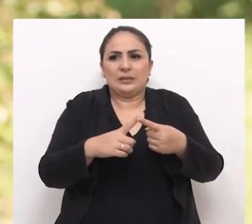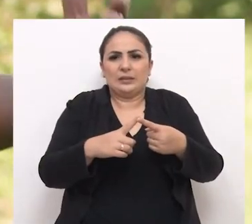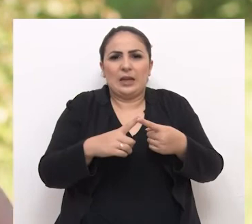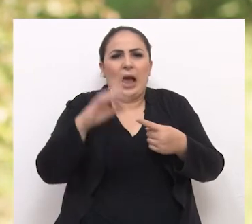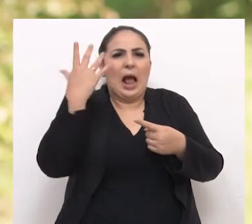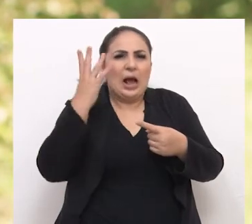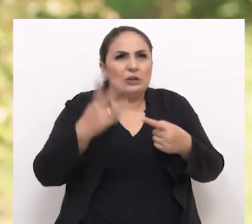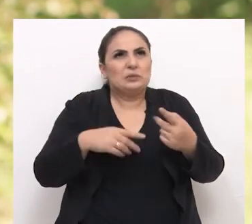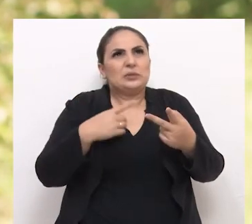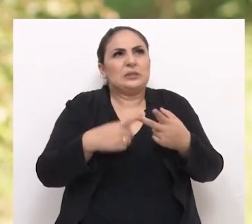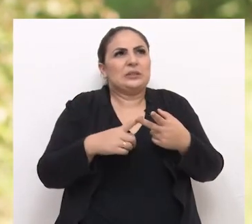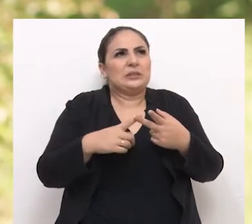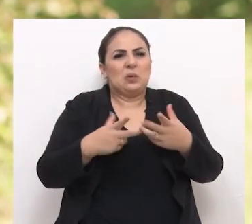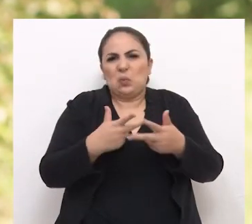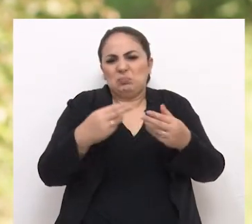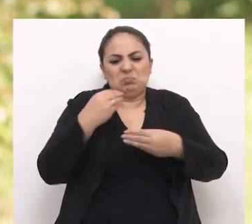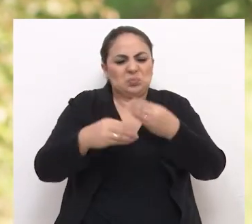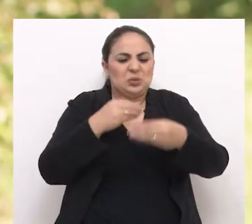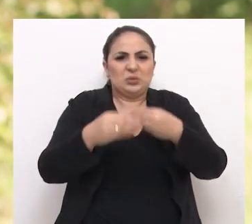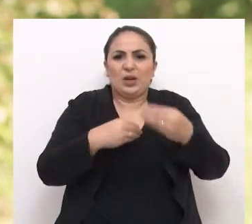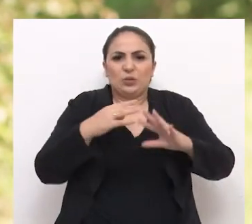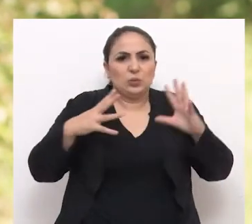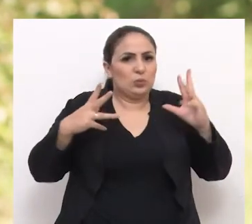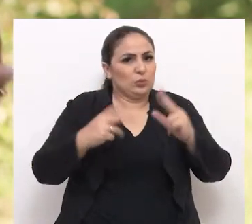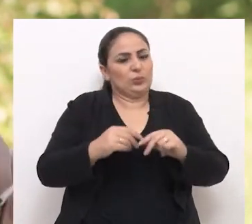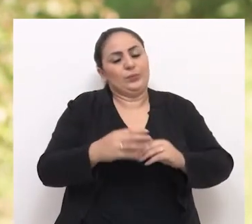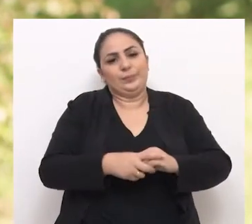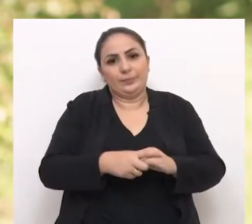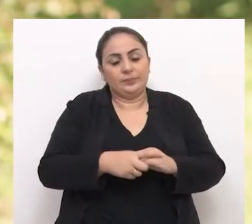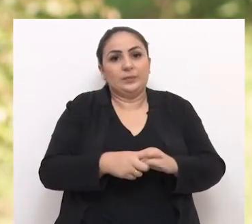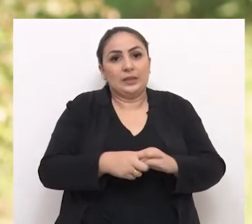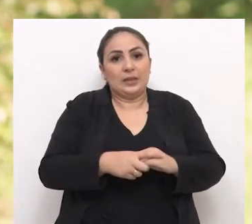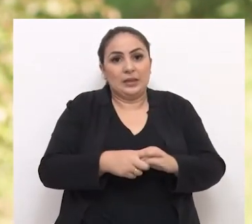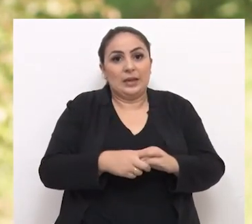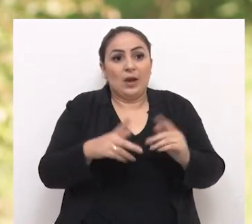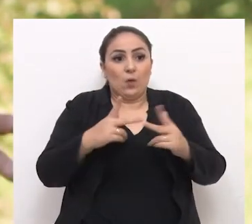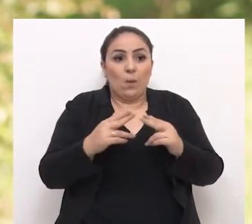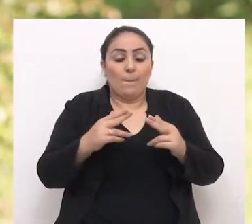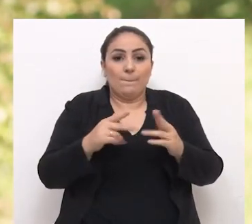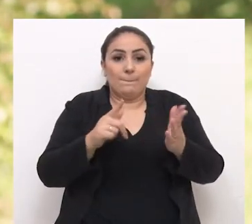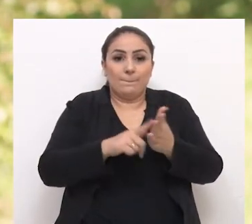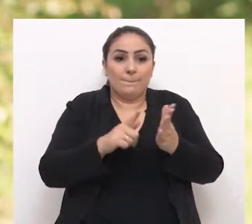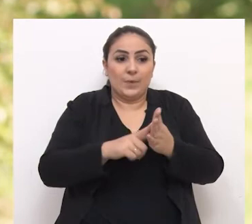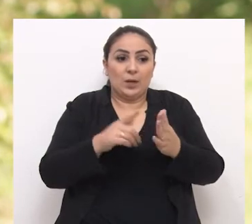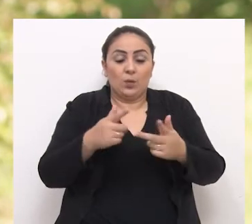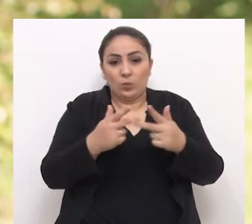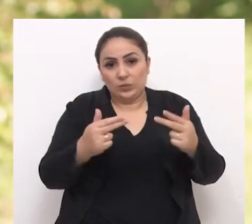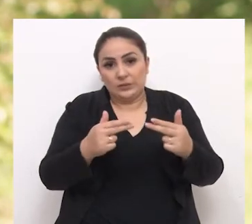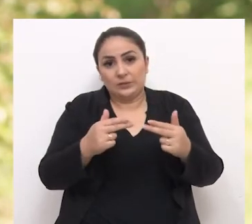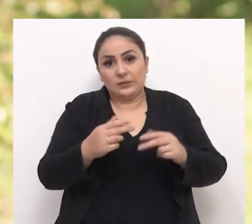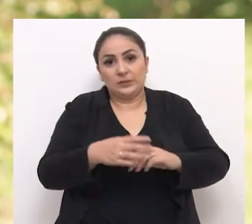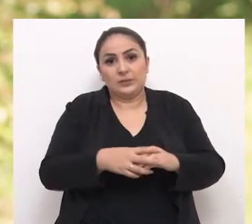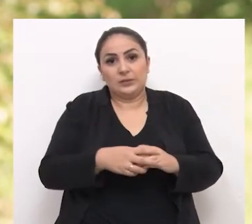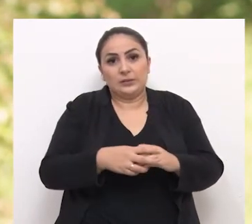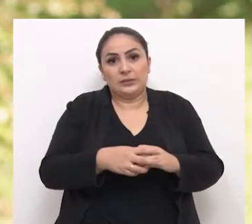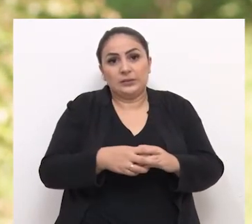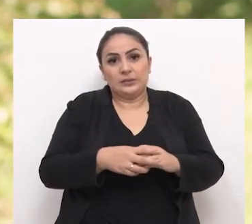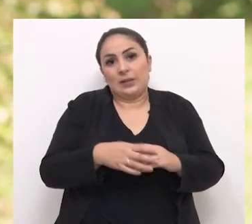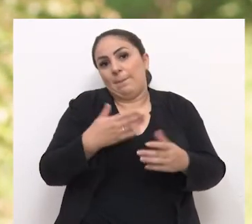mato, árvore, tudo junto misturado, né? E algum papelão, alguma